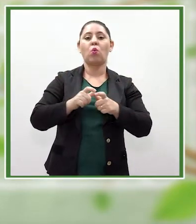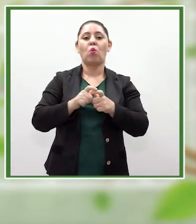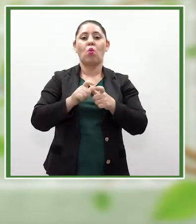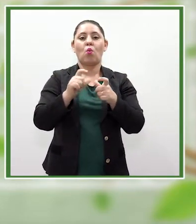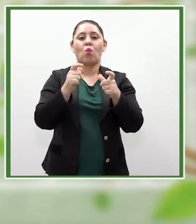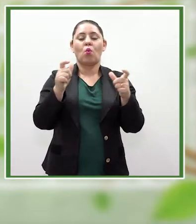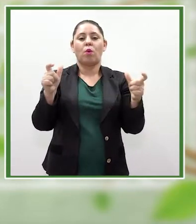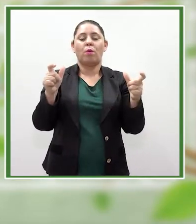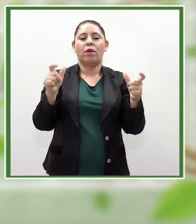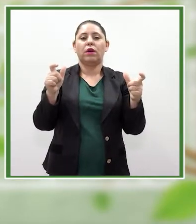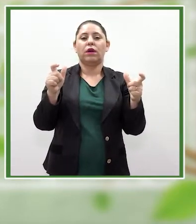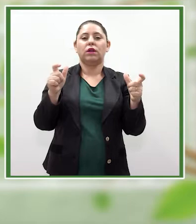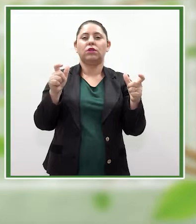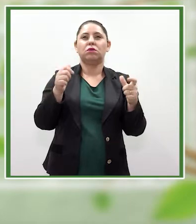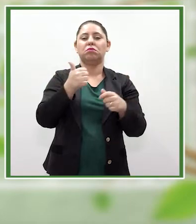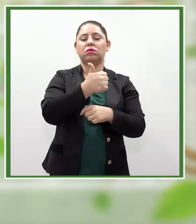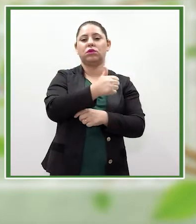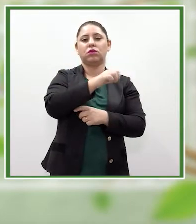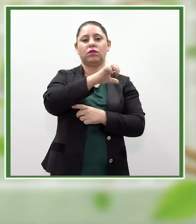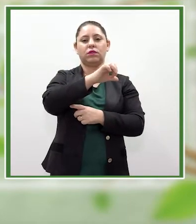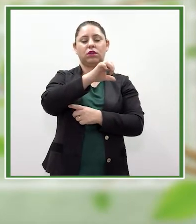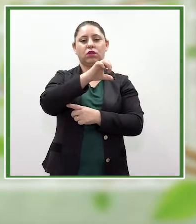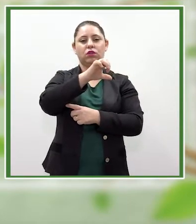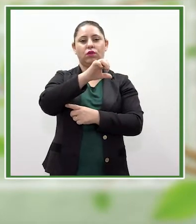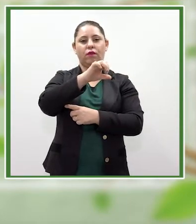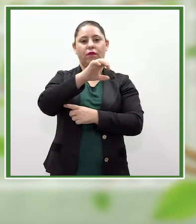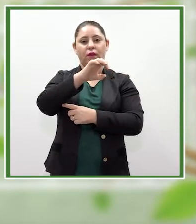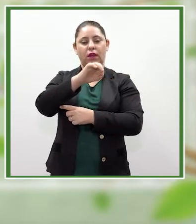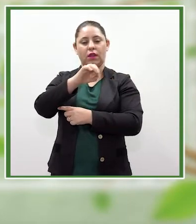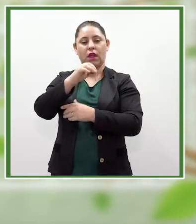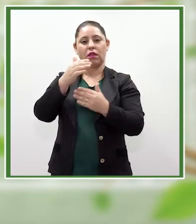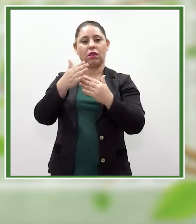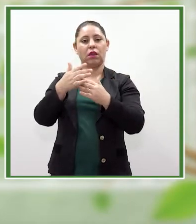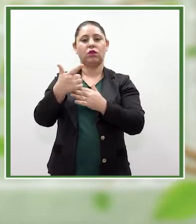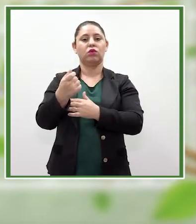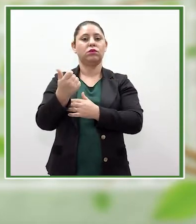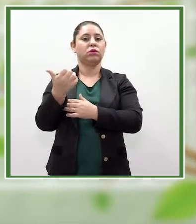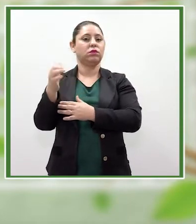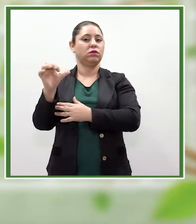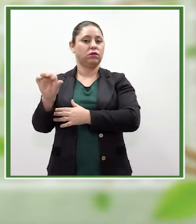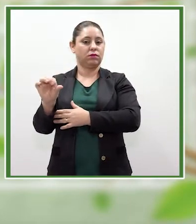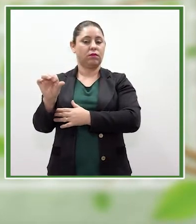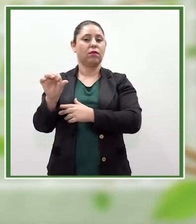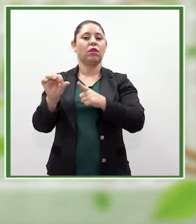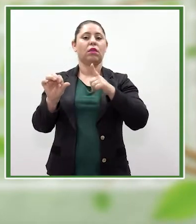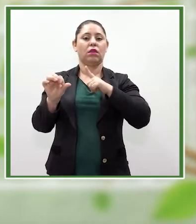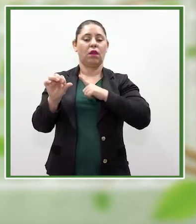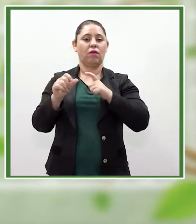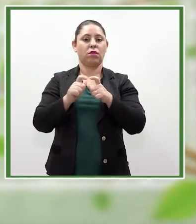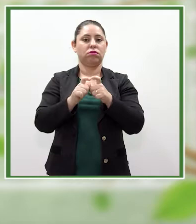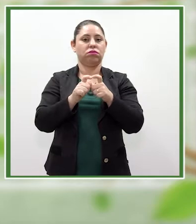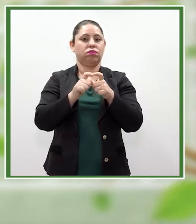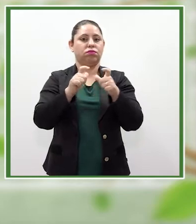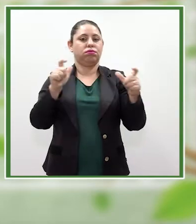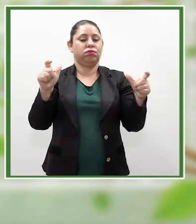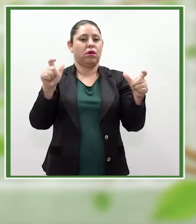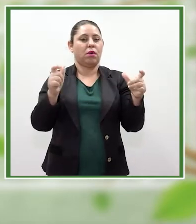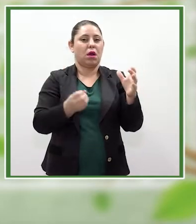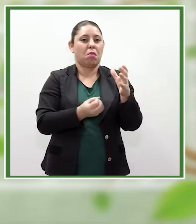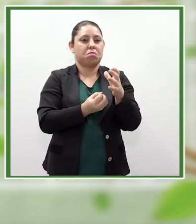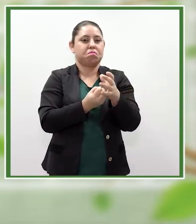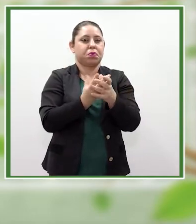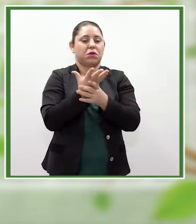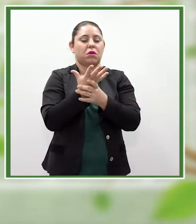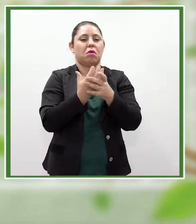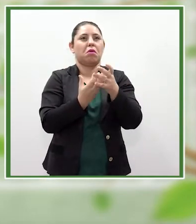das áreas de pastagens. E essa perda de área de pastagem foi, certamente, para